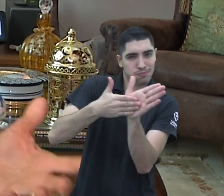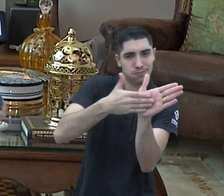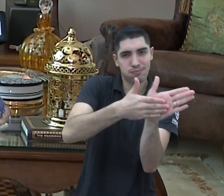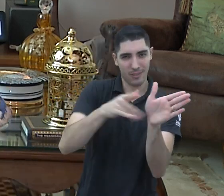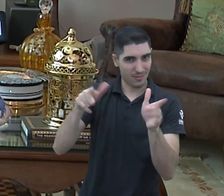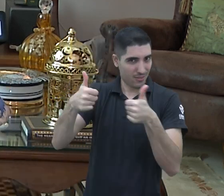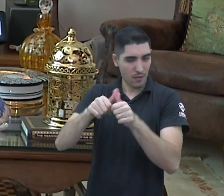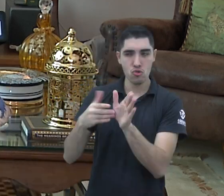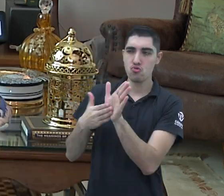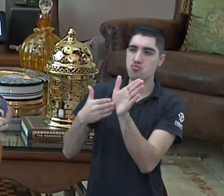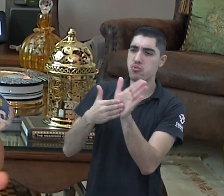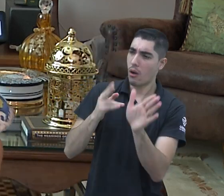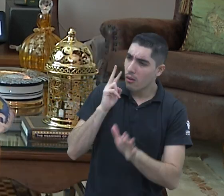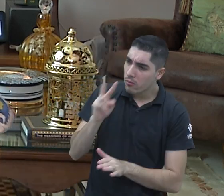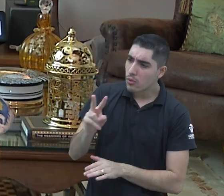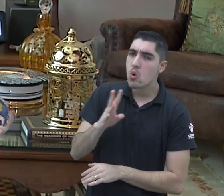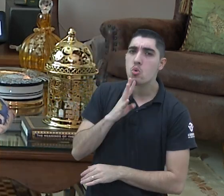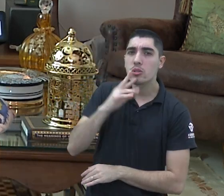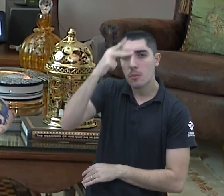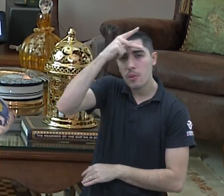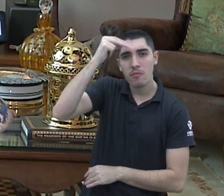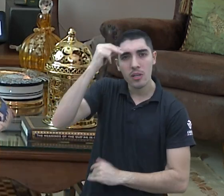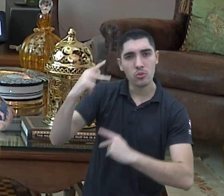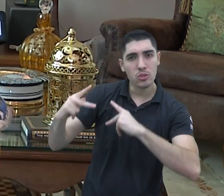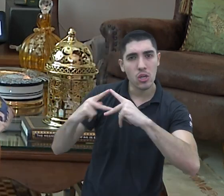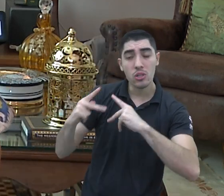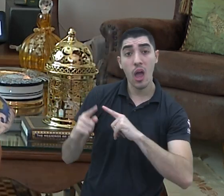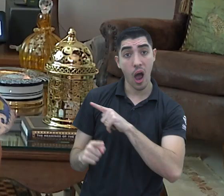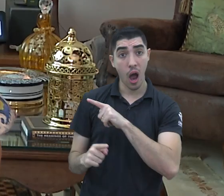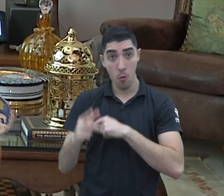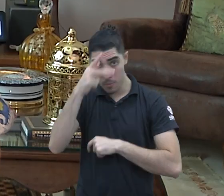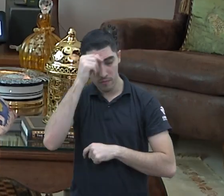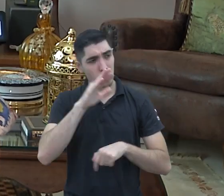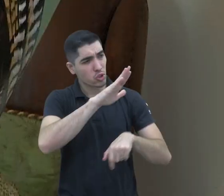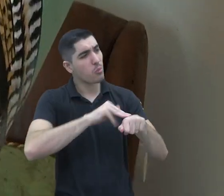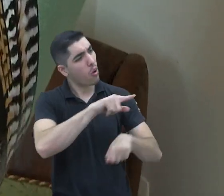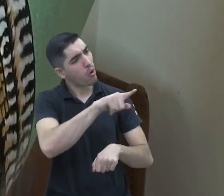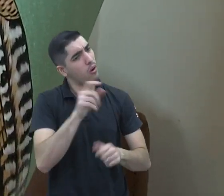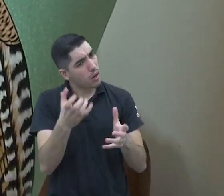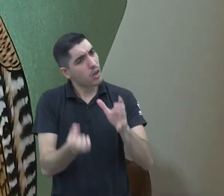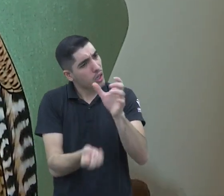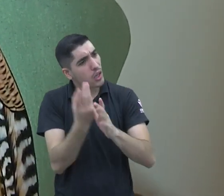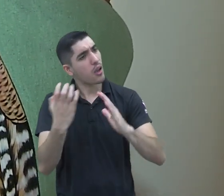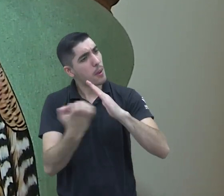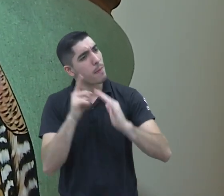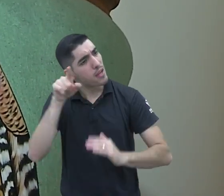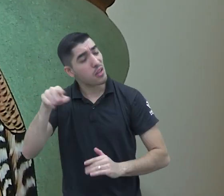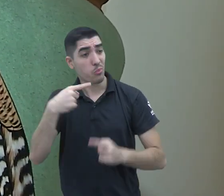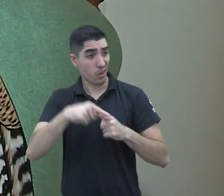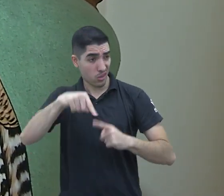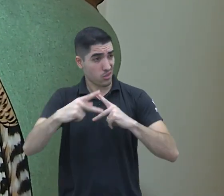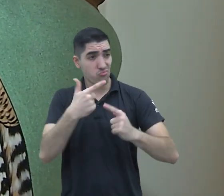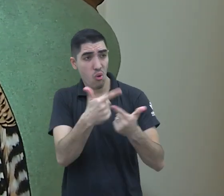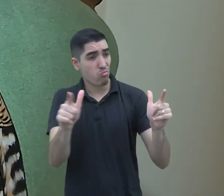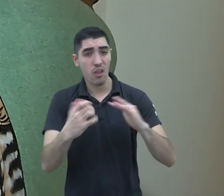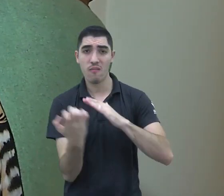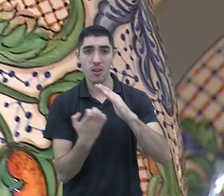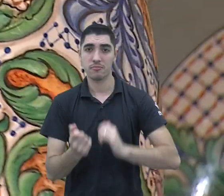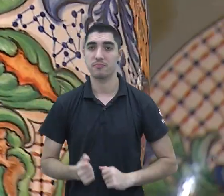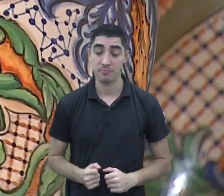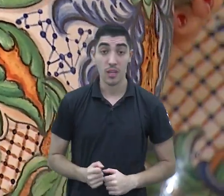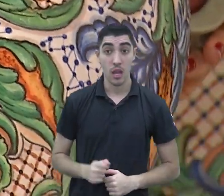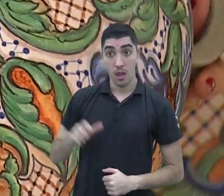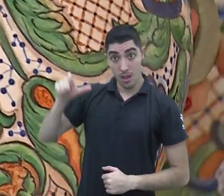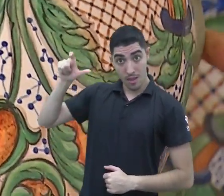José, que convidou ele para abrir a primeira indústria de São José, porque não havia indústria nenhuma. A neta de Eugênio, Suzana Bonadio, conta que o